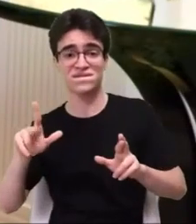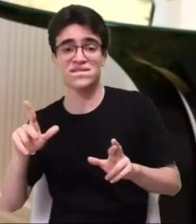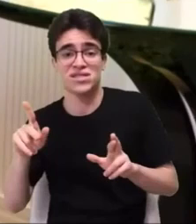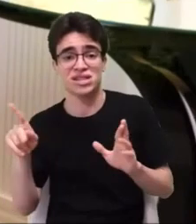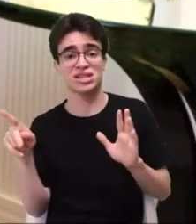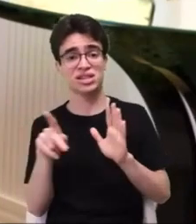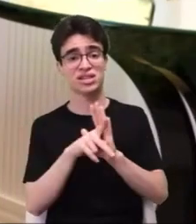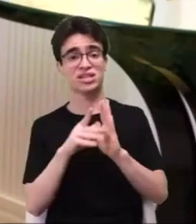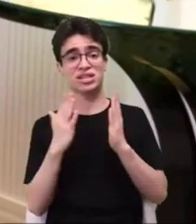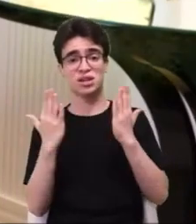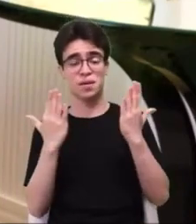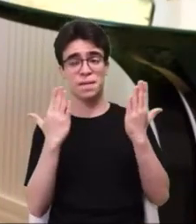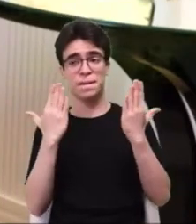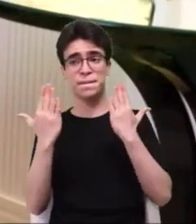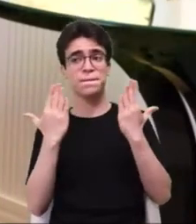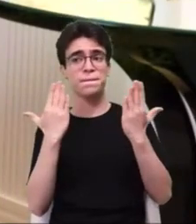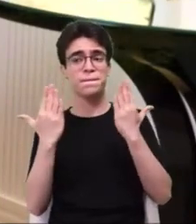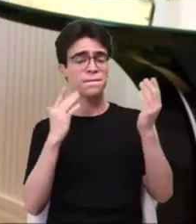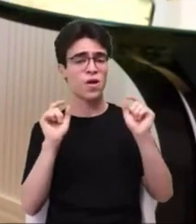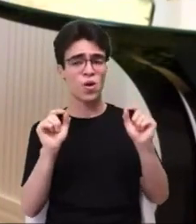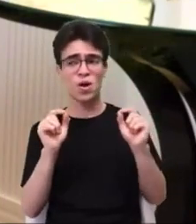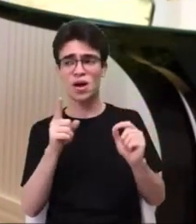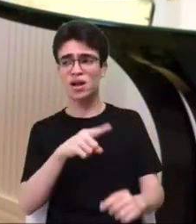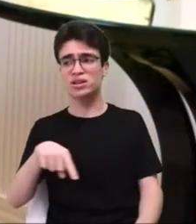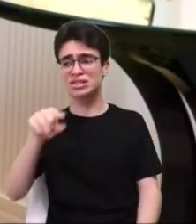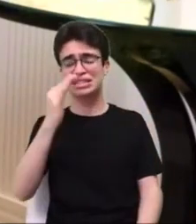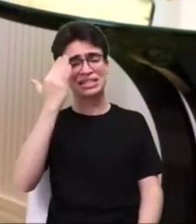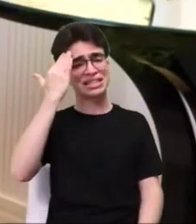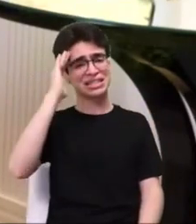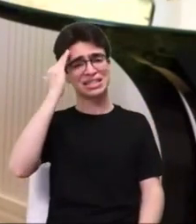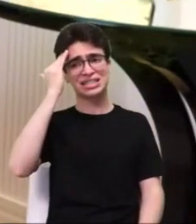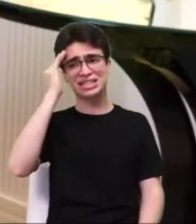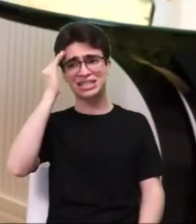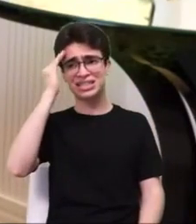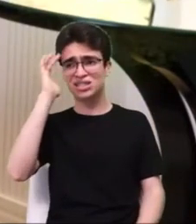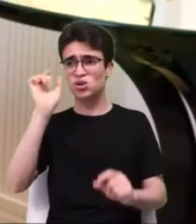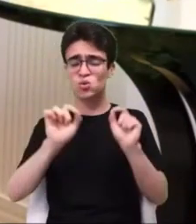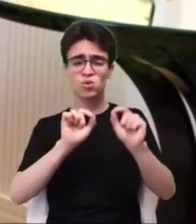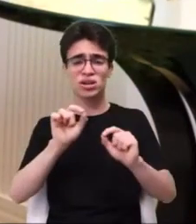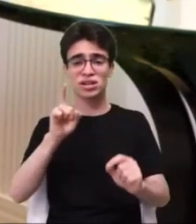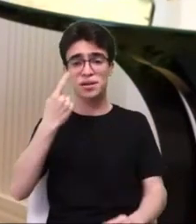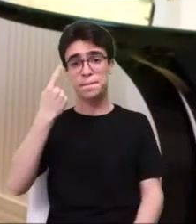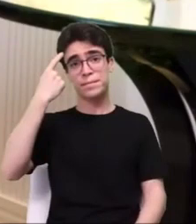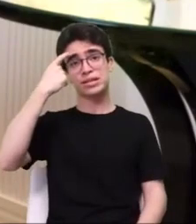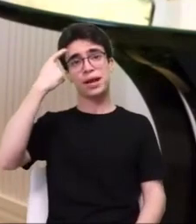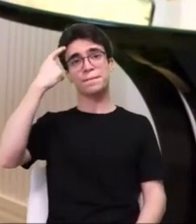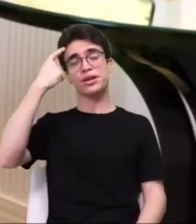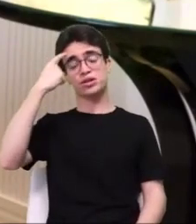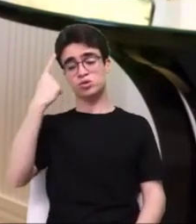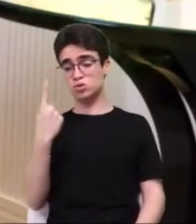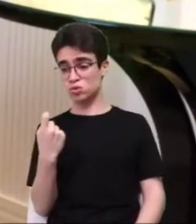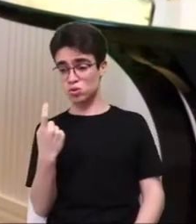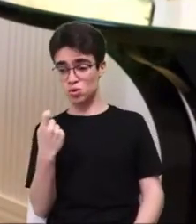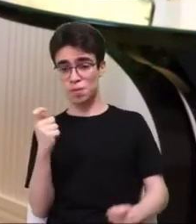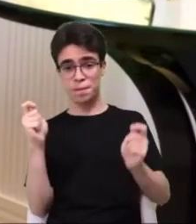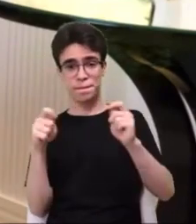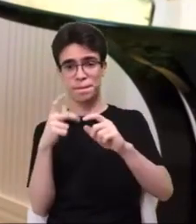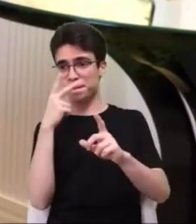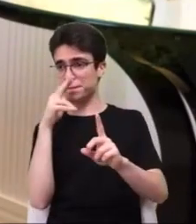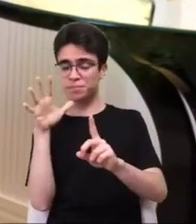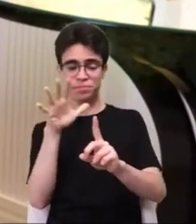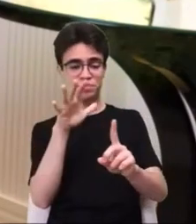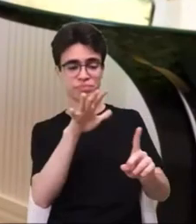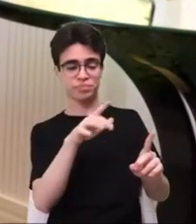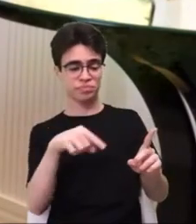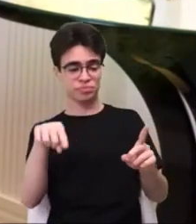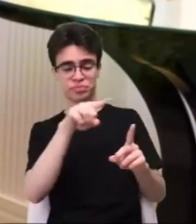da psicologia, de não entender que uma única linha de pensamento domine a própria escola